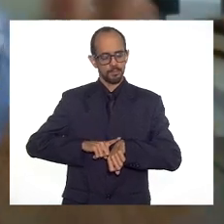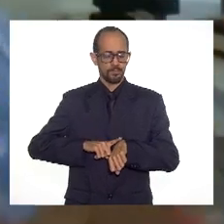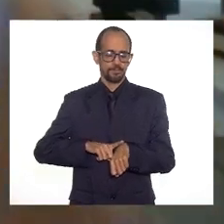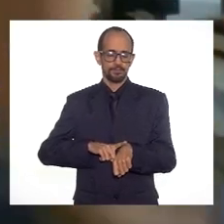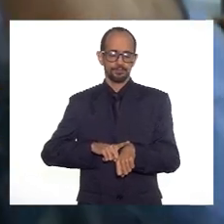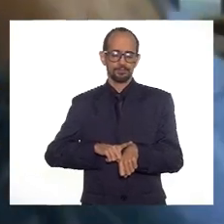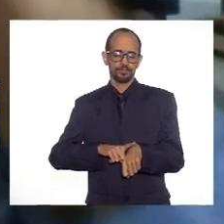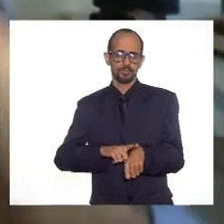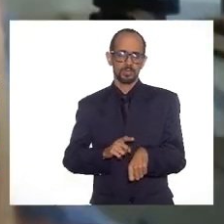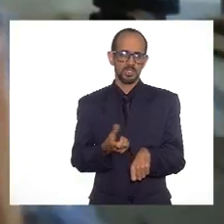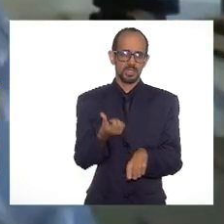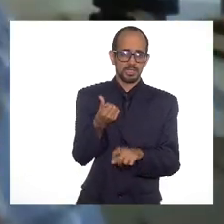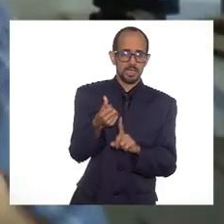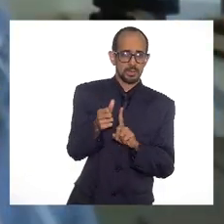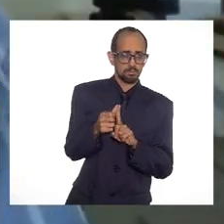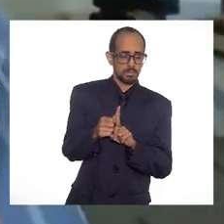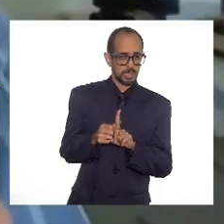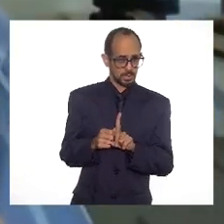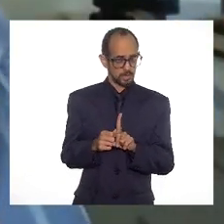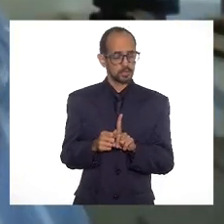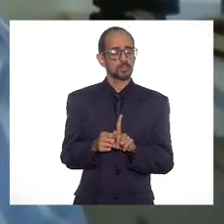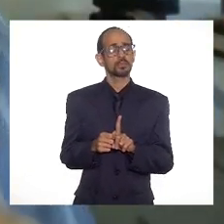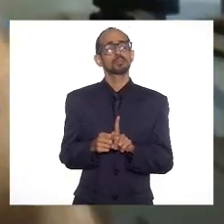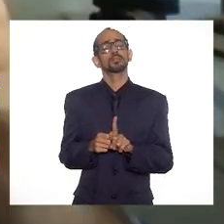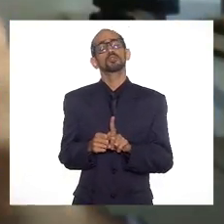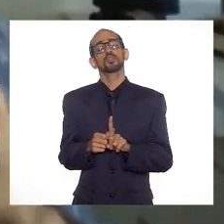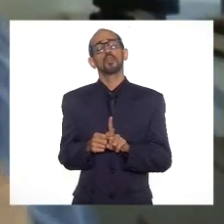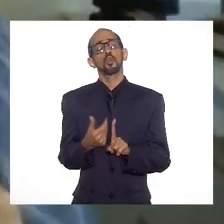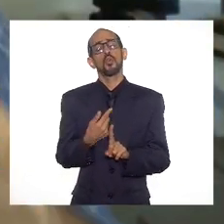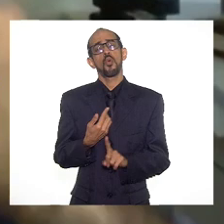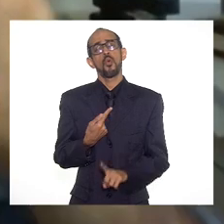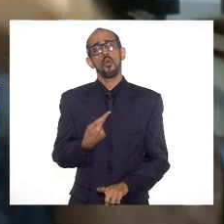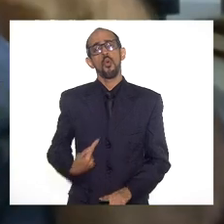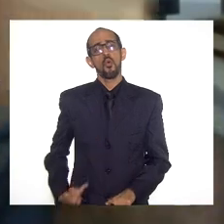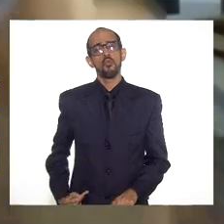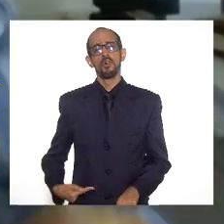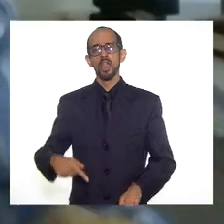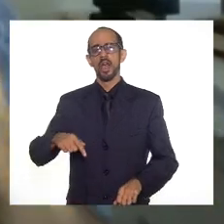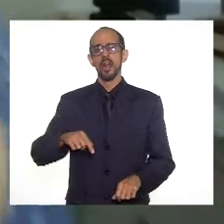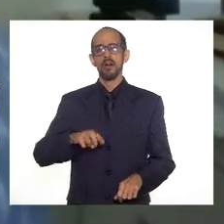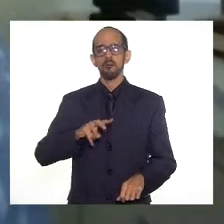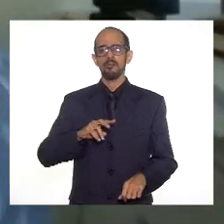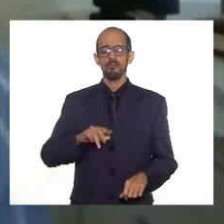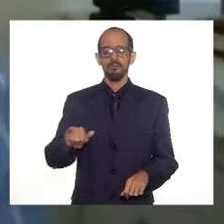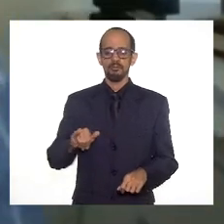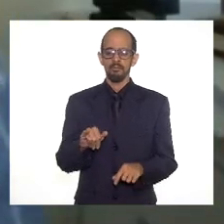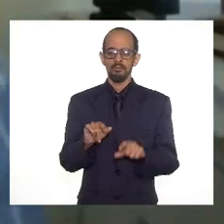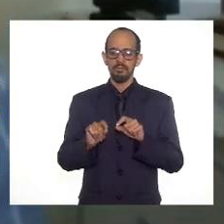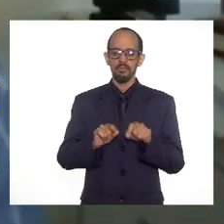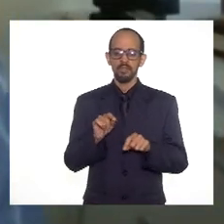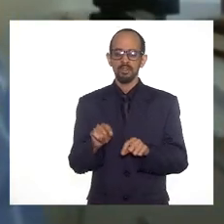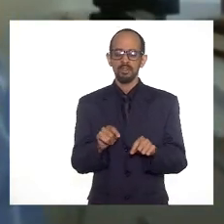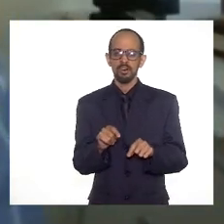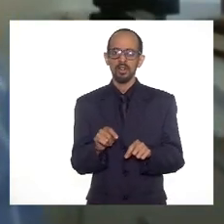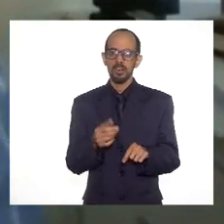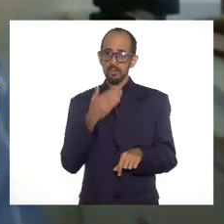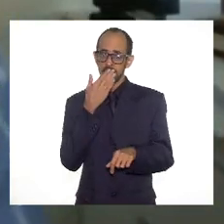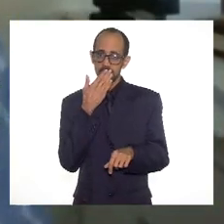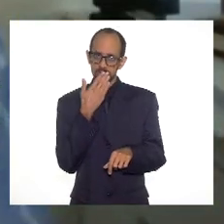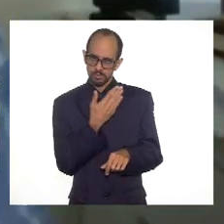transcorrido esse prazo de 6 meses, o governo do Estado deverá entrada com esse